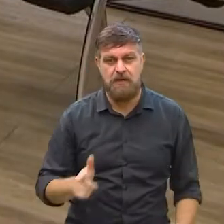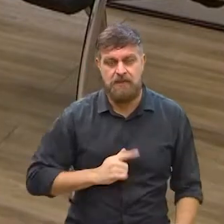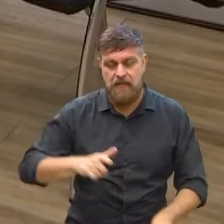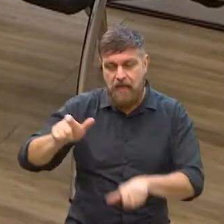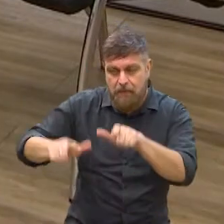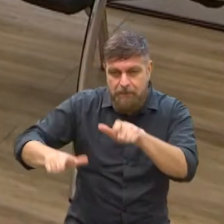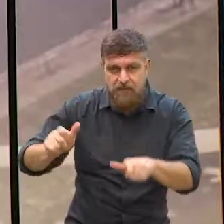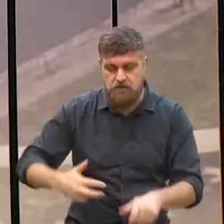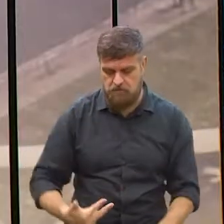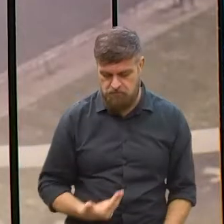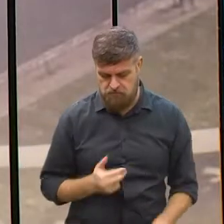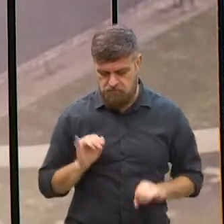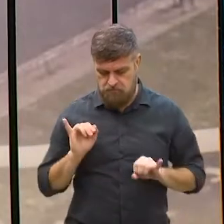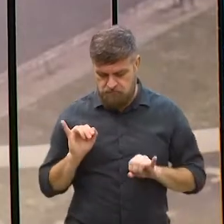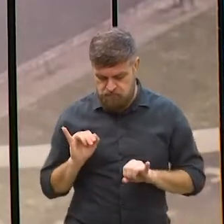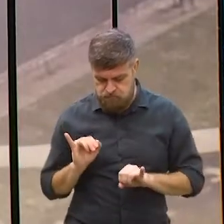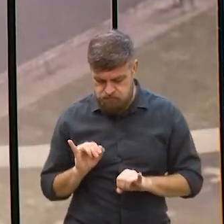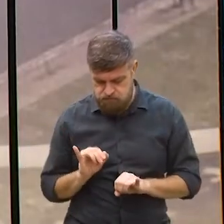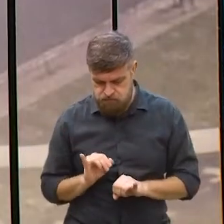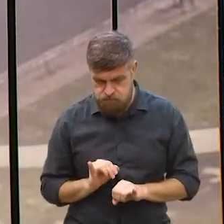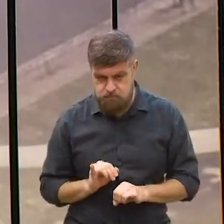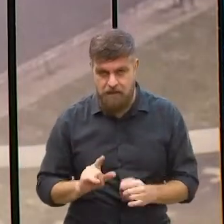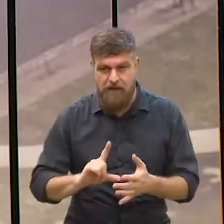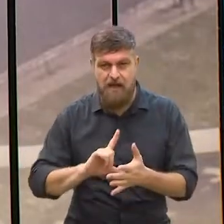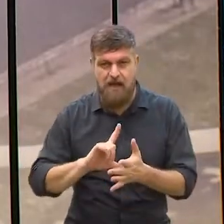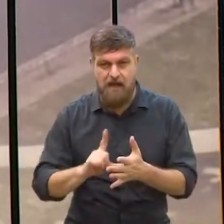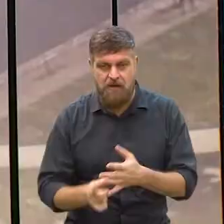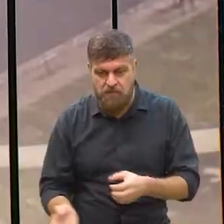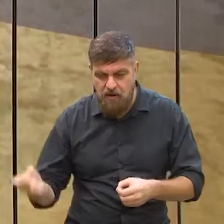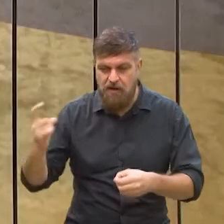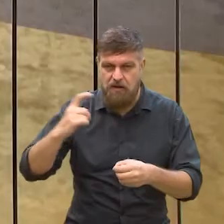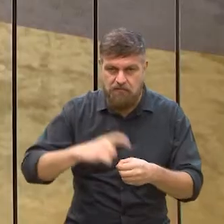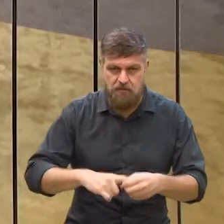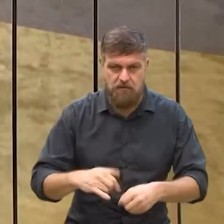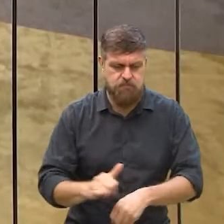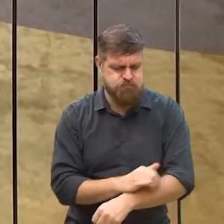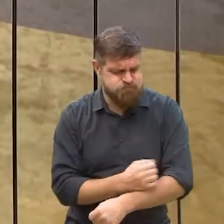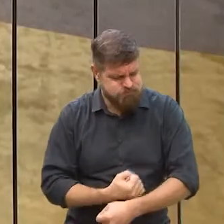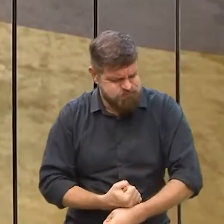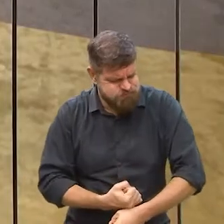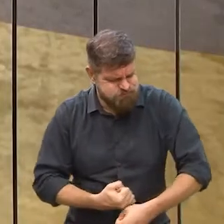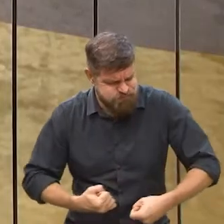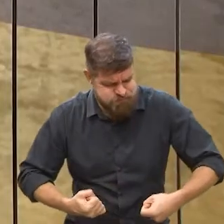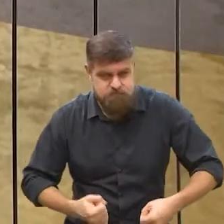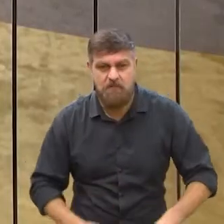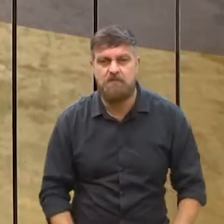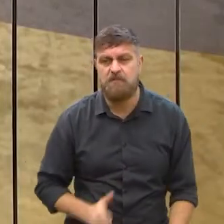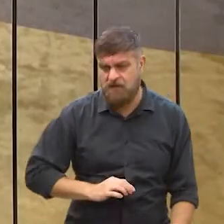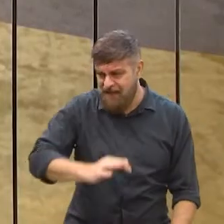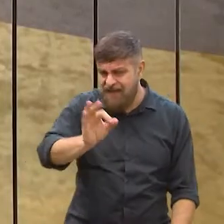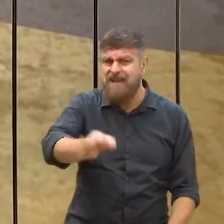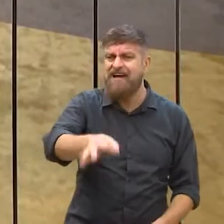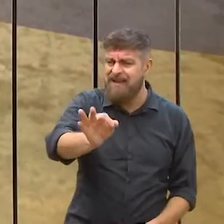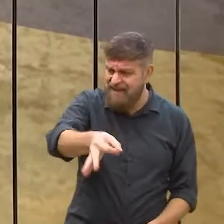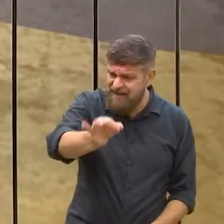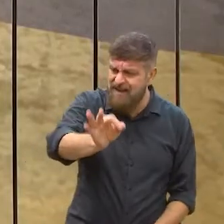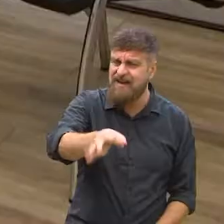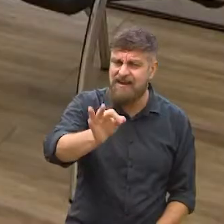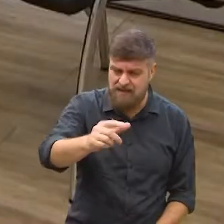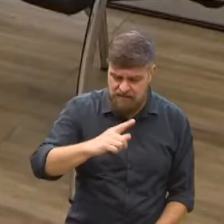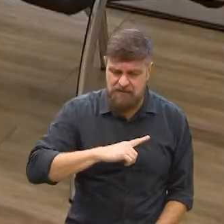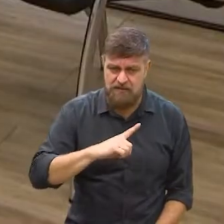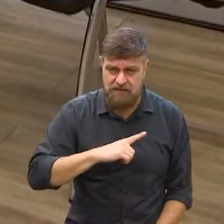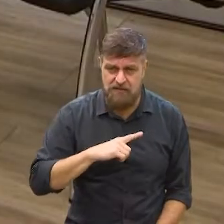cirurgia acabam voltando ao peso, ou às vezes até mais, né? Do que quando fez a cirurgia.